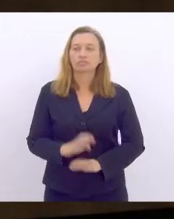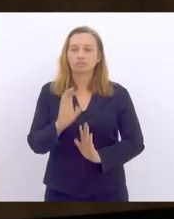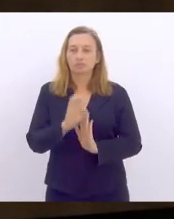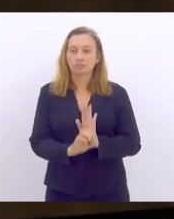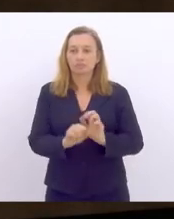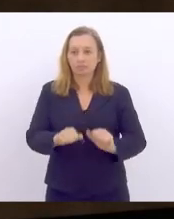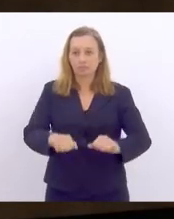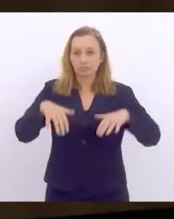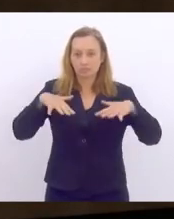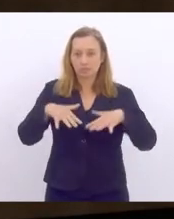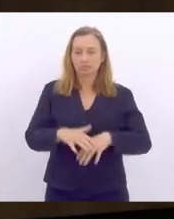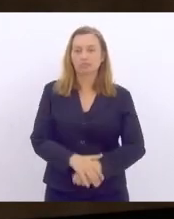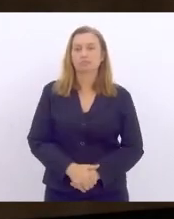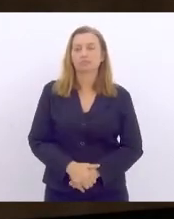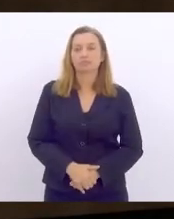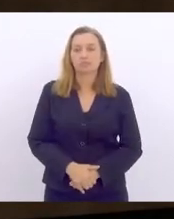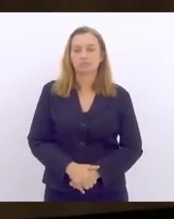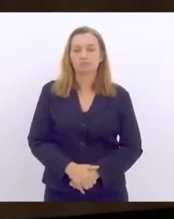de plenário.